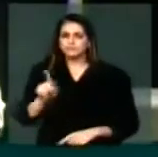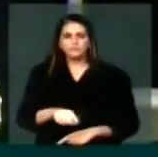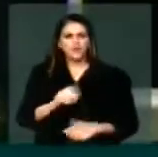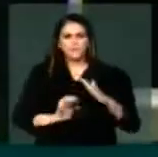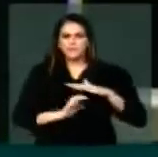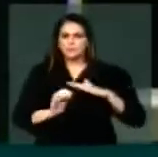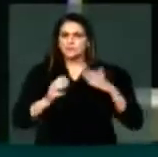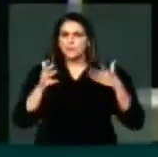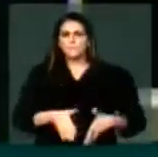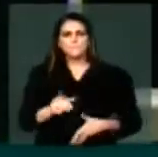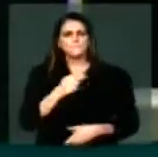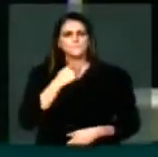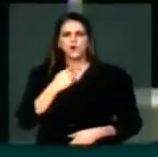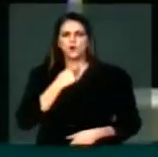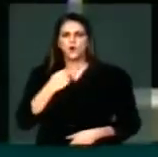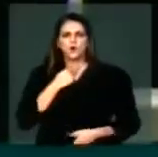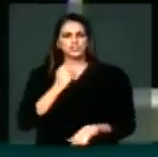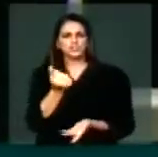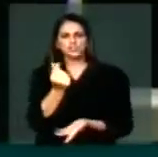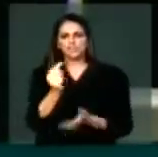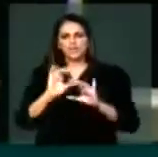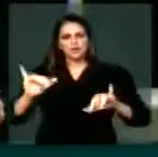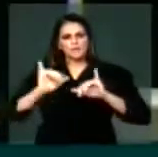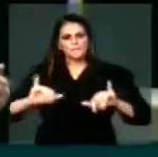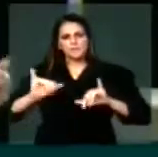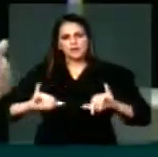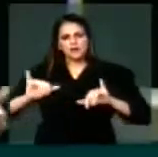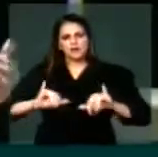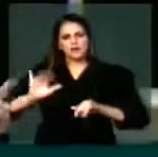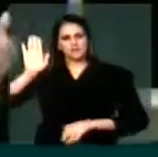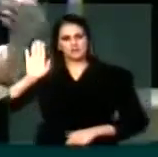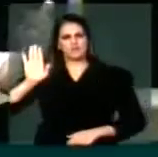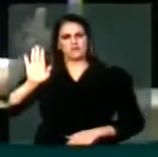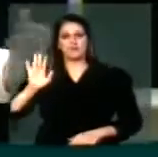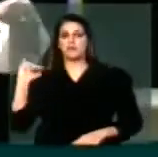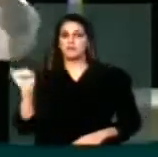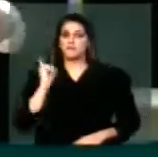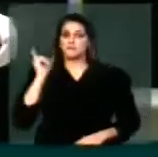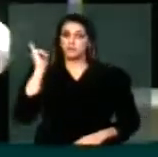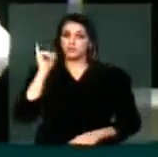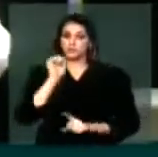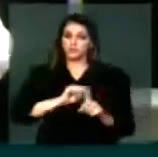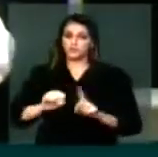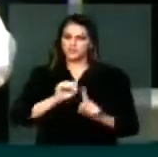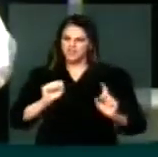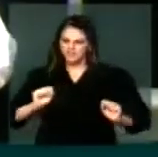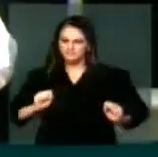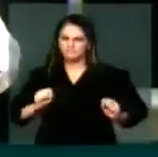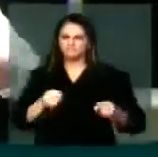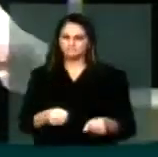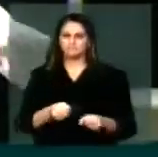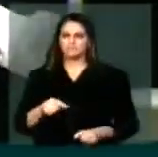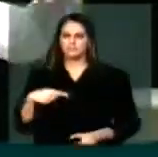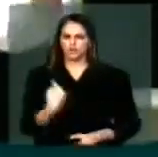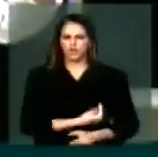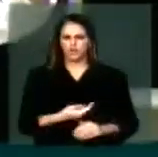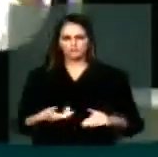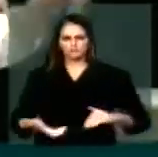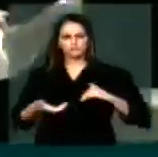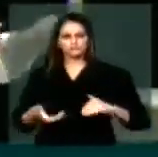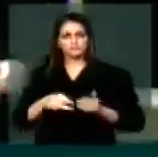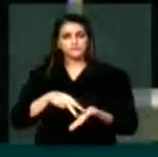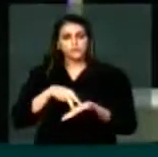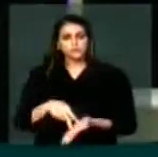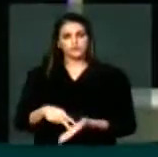de empresas em campanhas eleitorais. É necessário que a sociedade se manifeste, que este Congresso responda e que